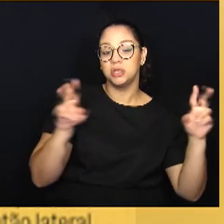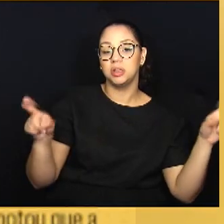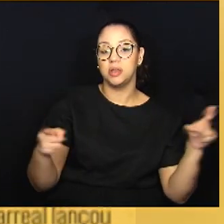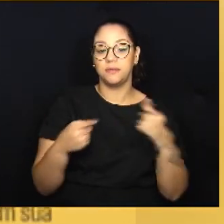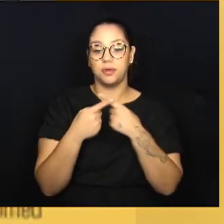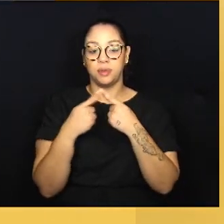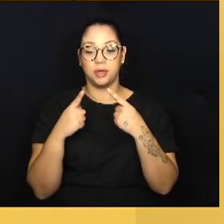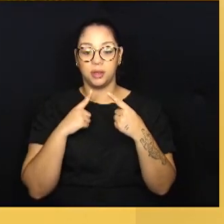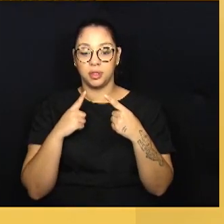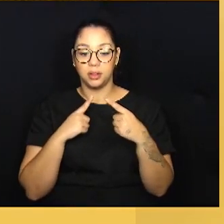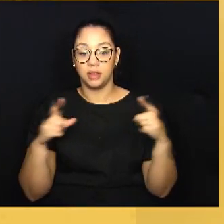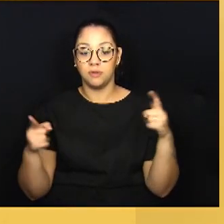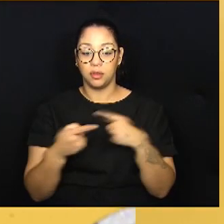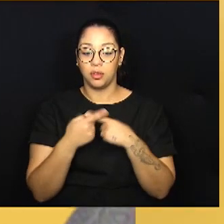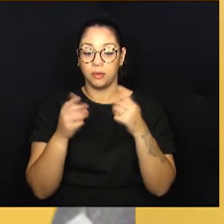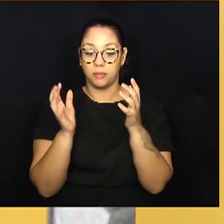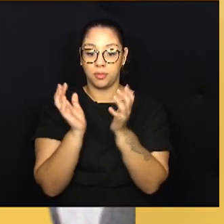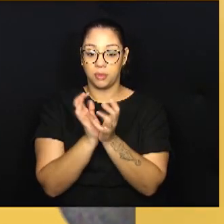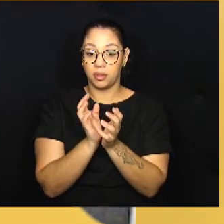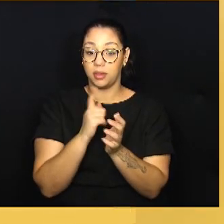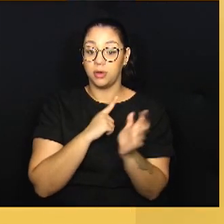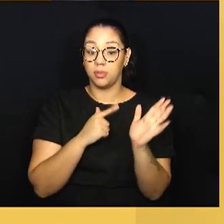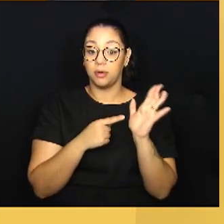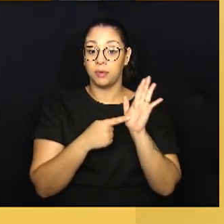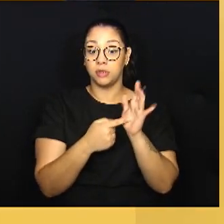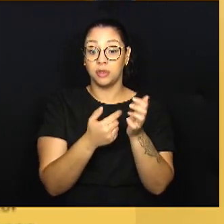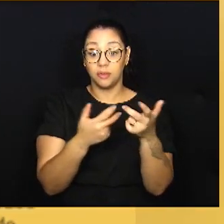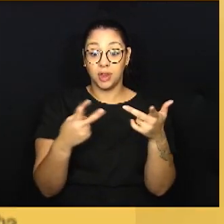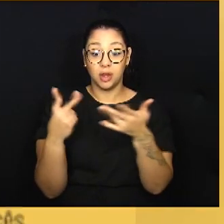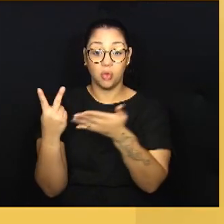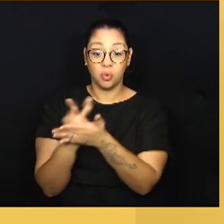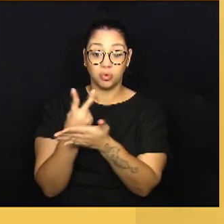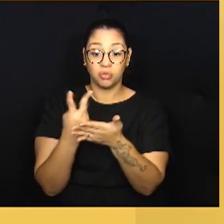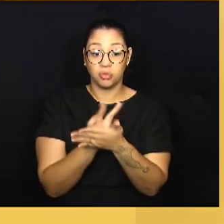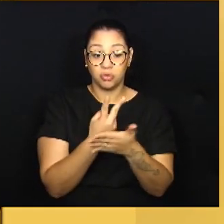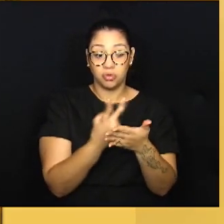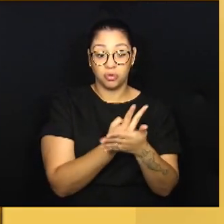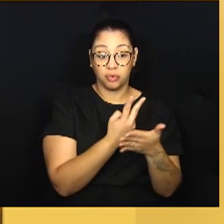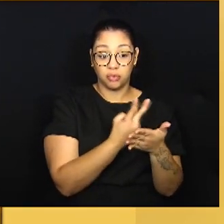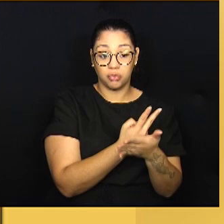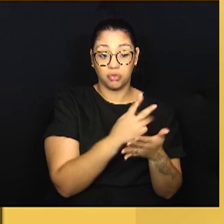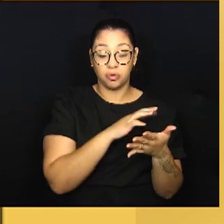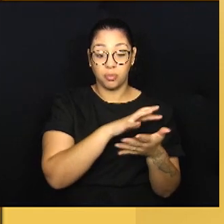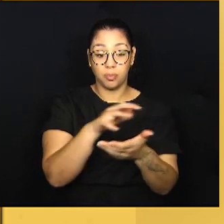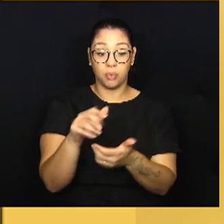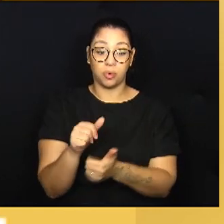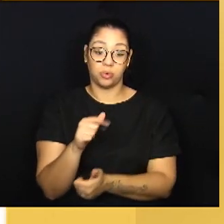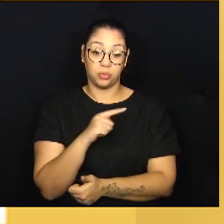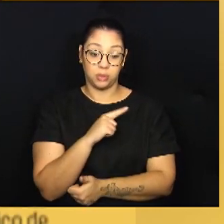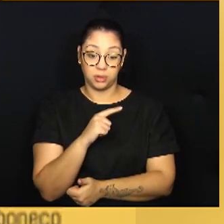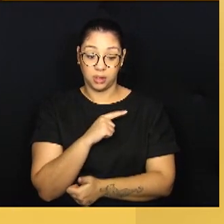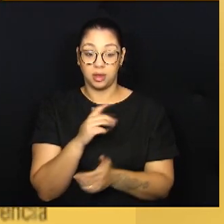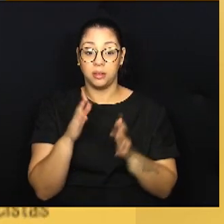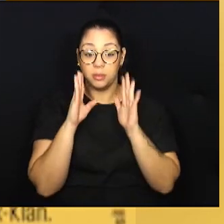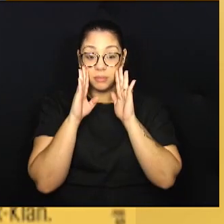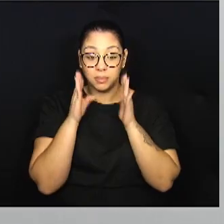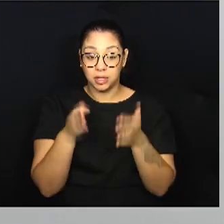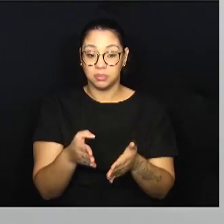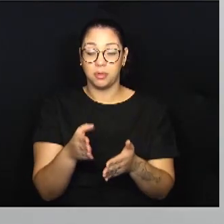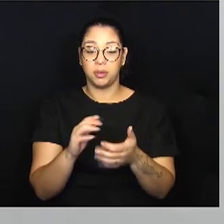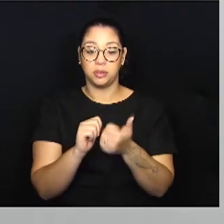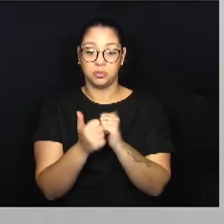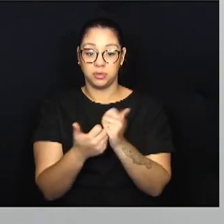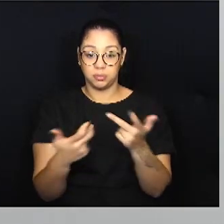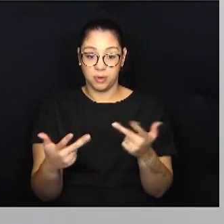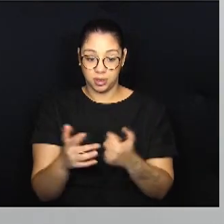Espanhol, demonstrou o quanto casos como este acontecem no mundo e, em particular, no esporte.